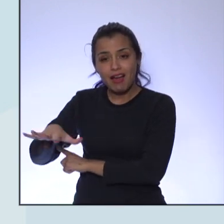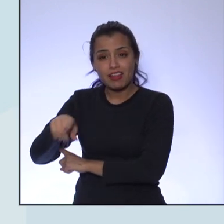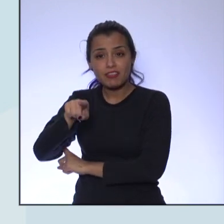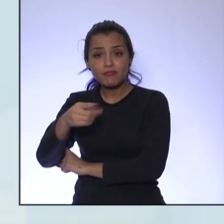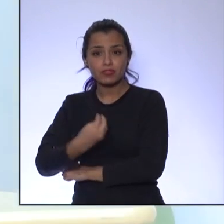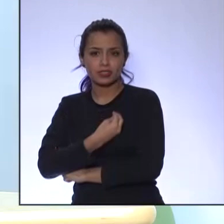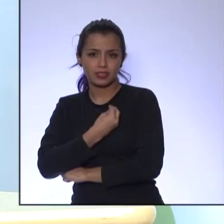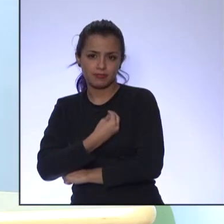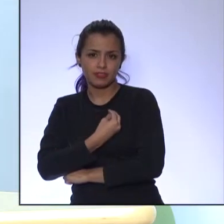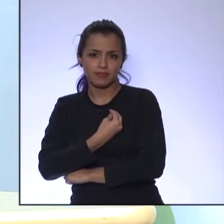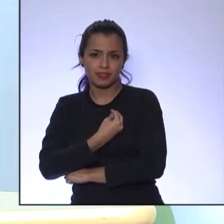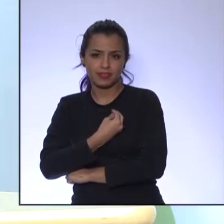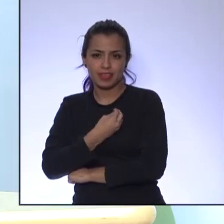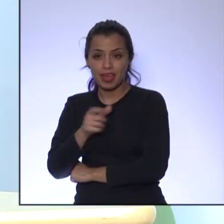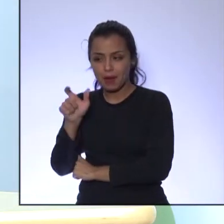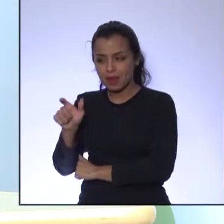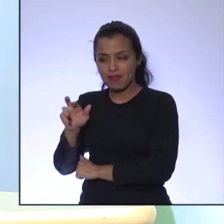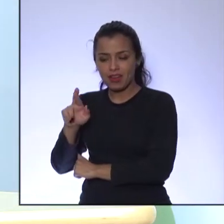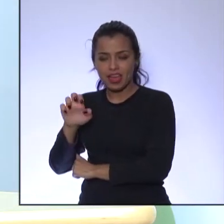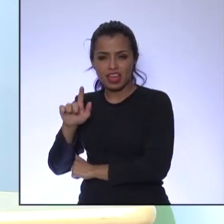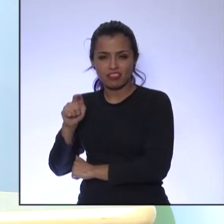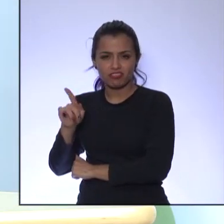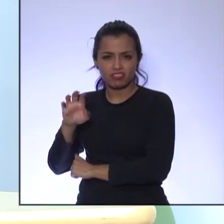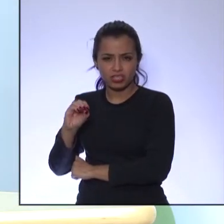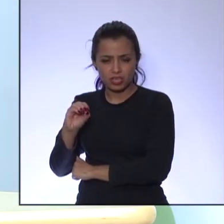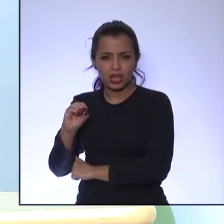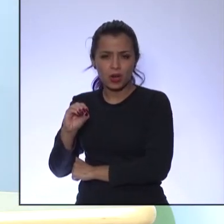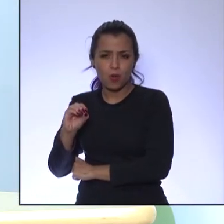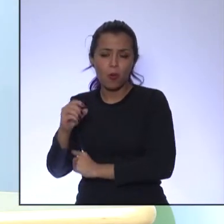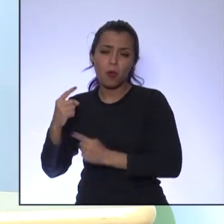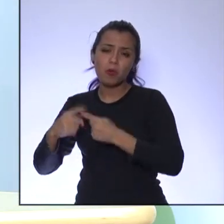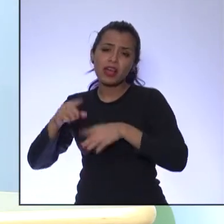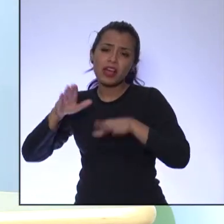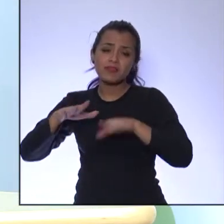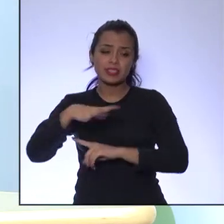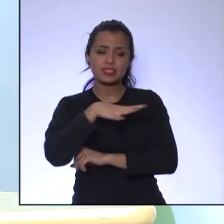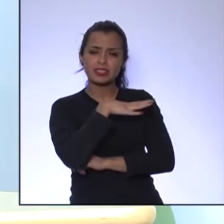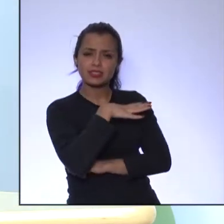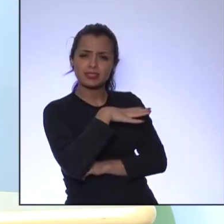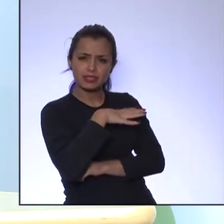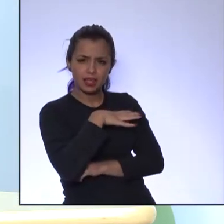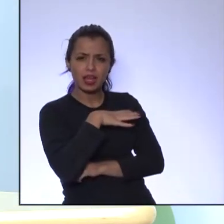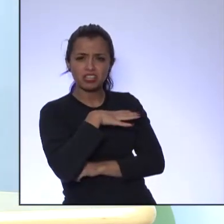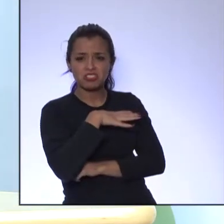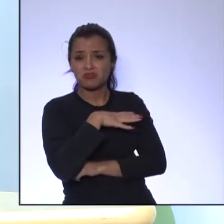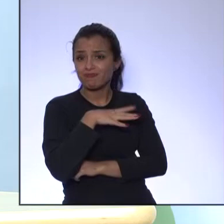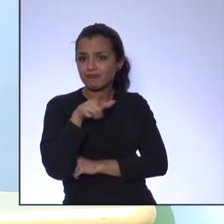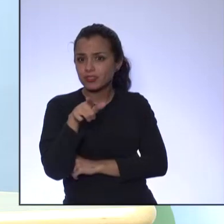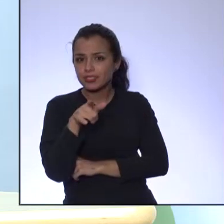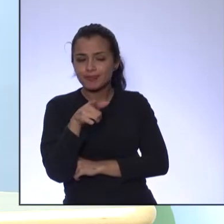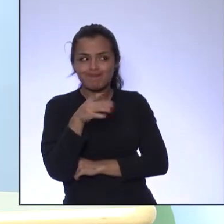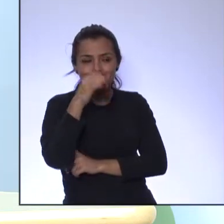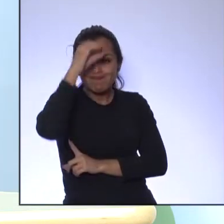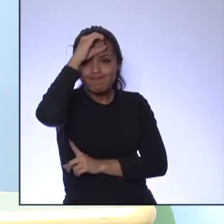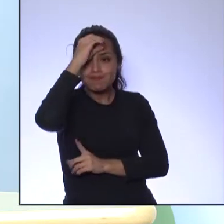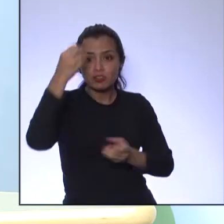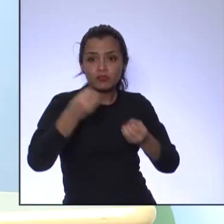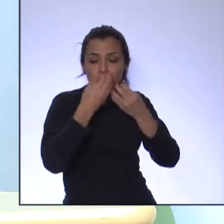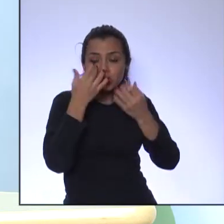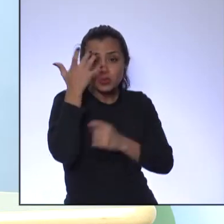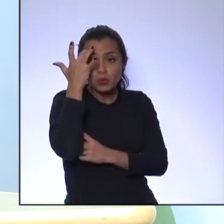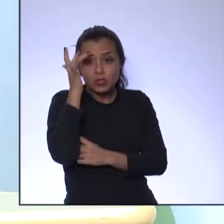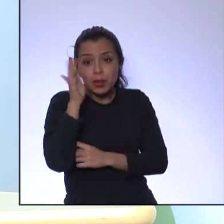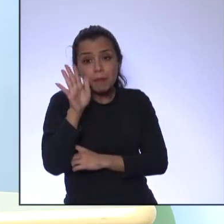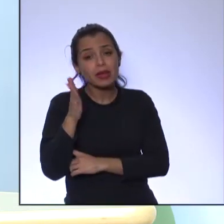sua cidade, você não tem essa informação, mas você sabe a informação da sua região, então, por isso, foi utilizado o